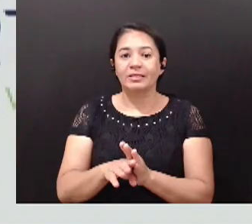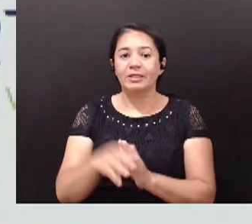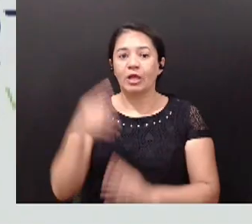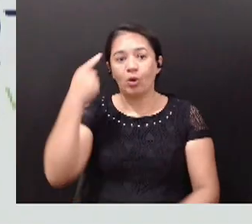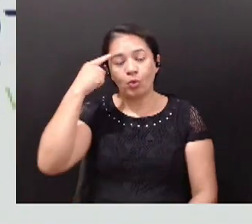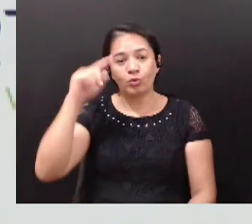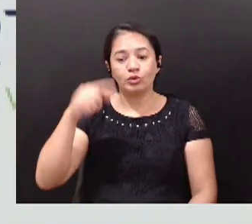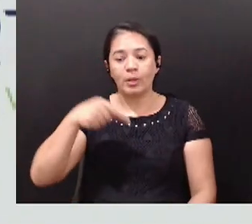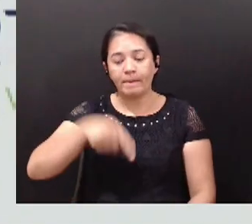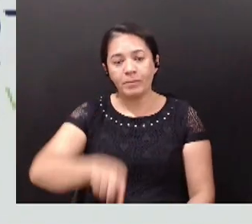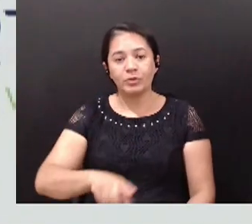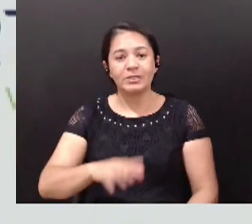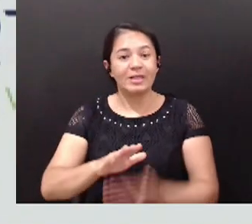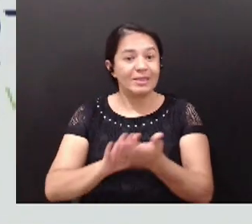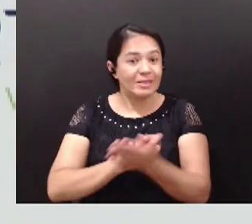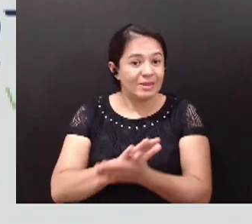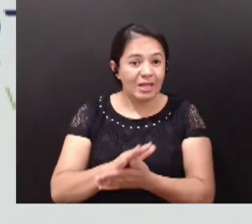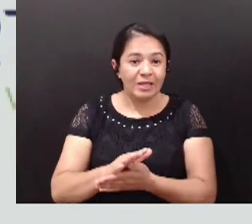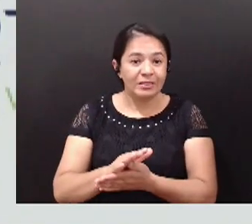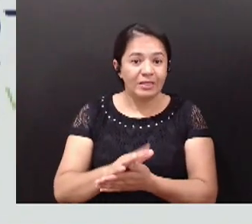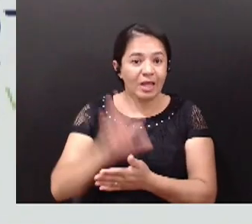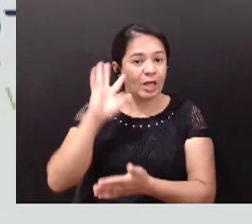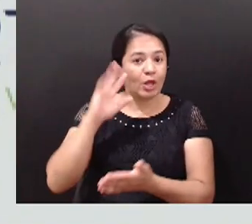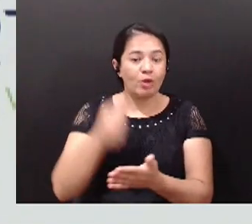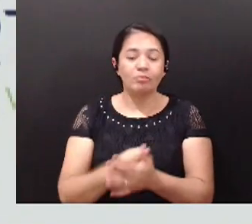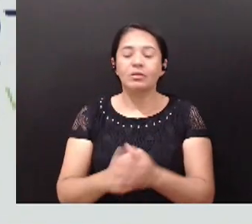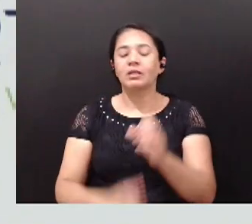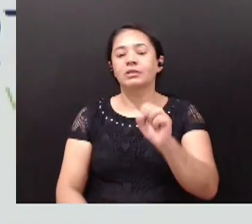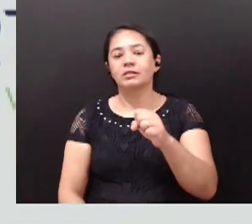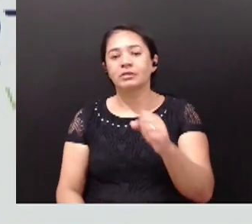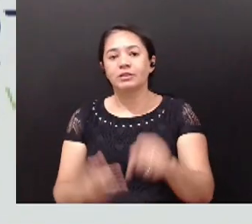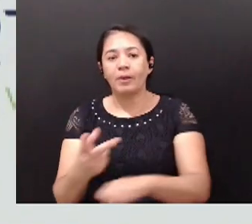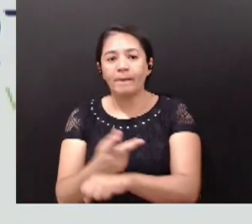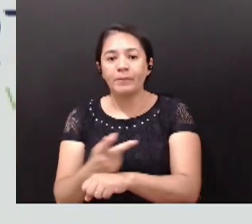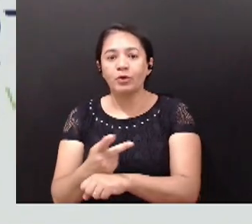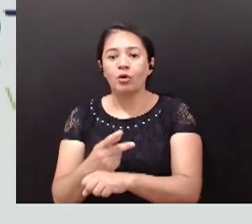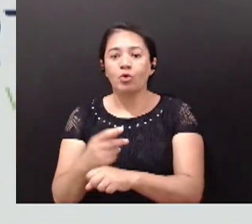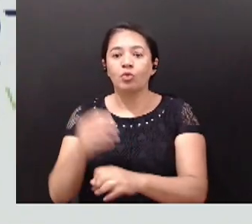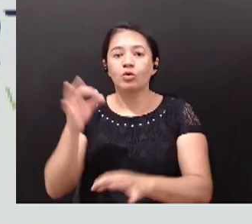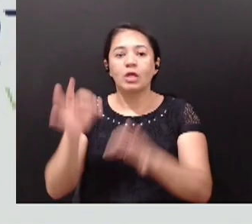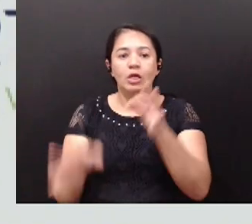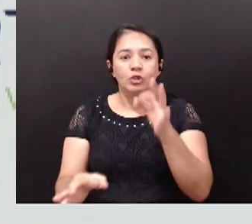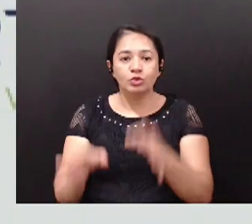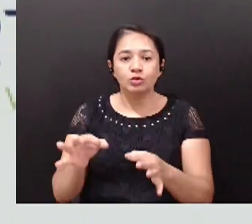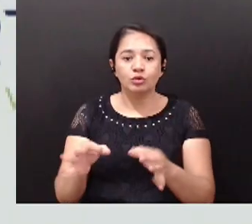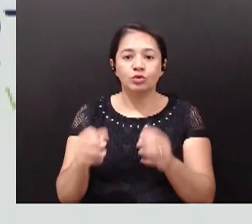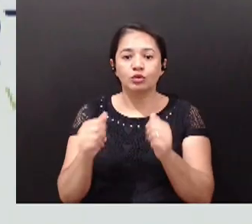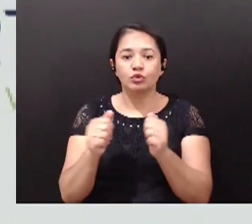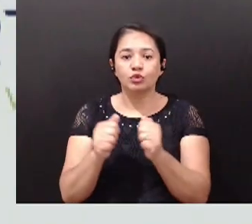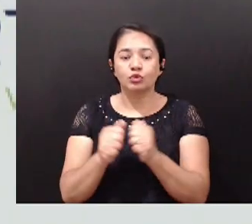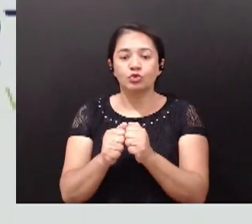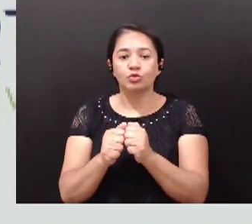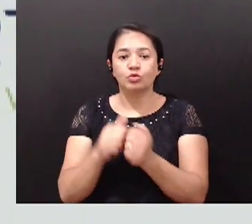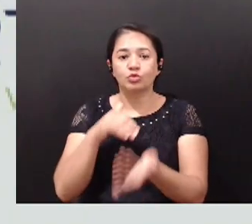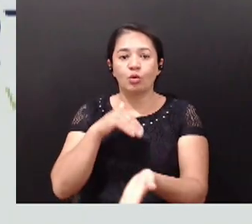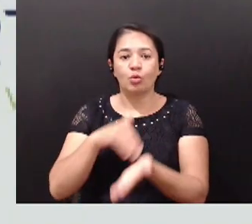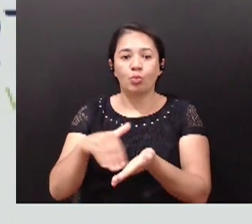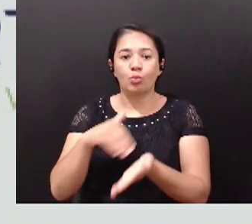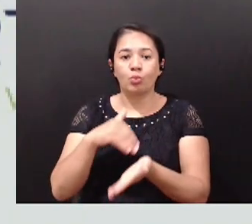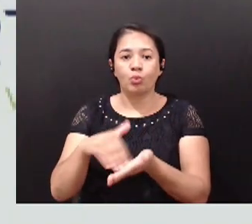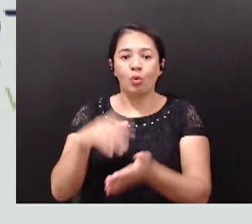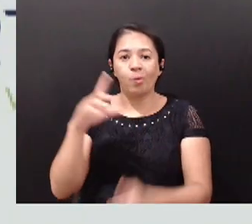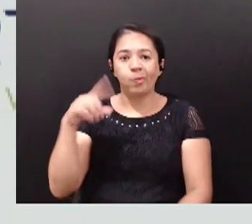nada disso resolver, aí sim, buscar o Poder Judiciário através de um escritório renomado,